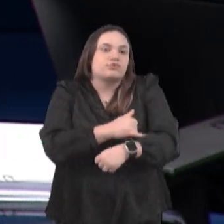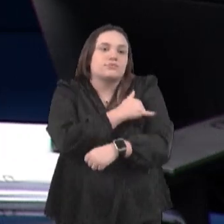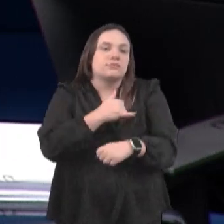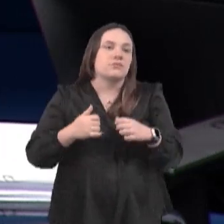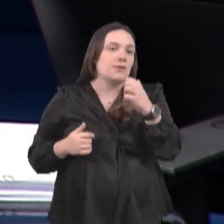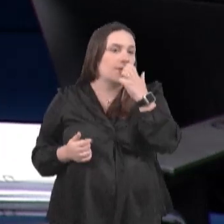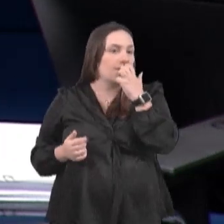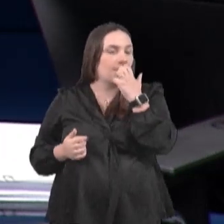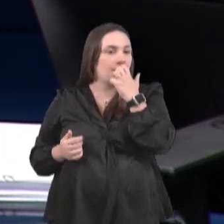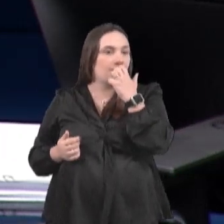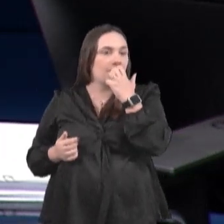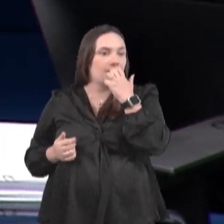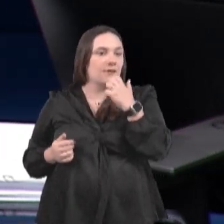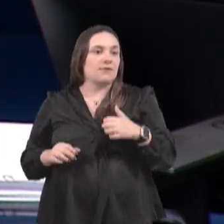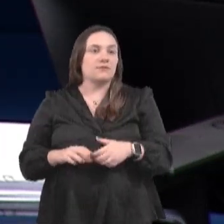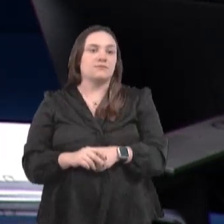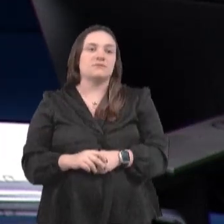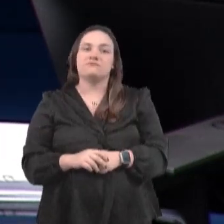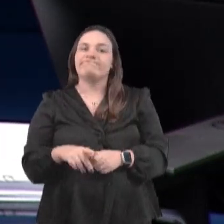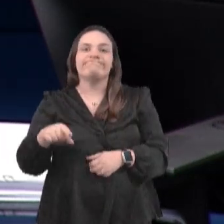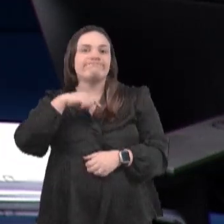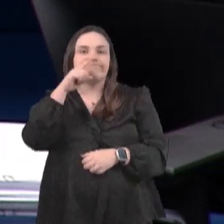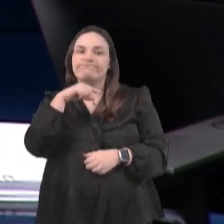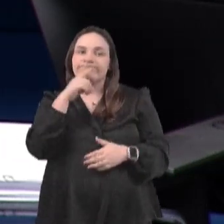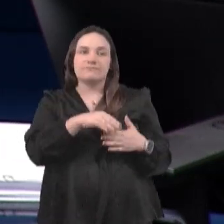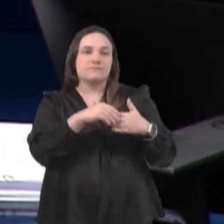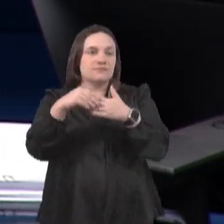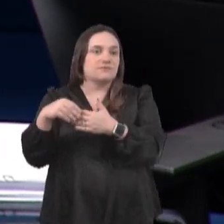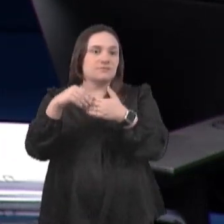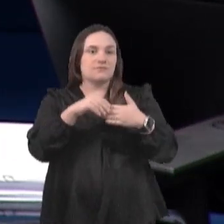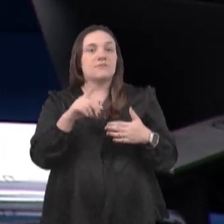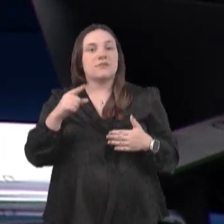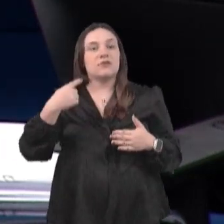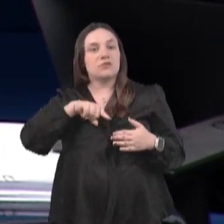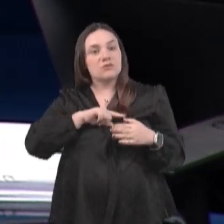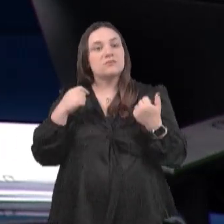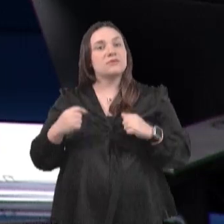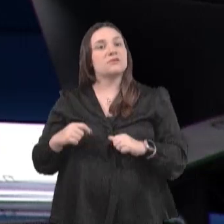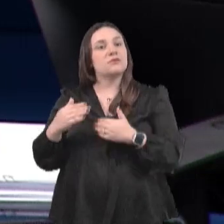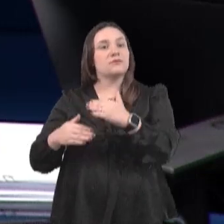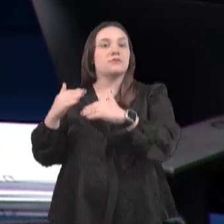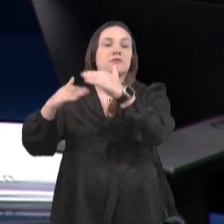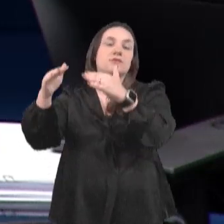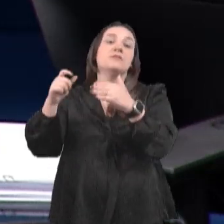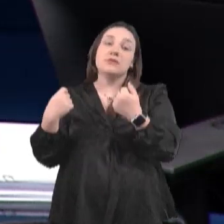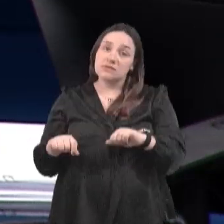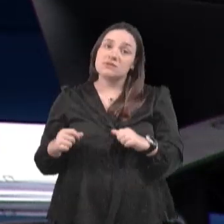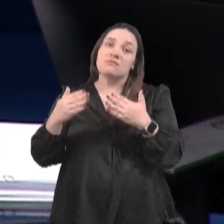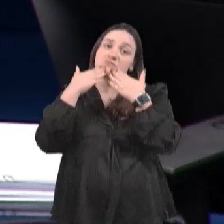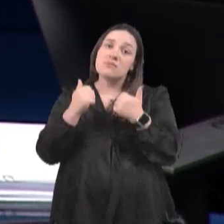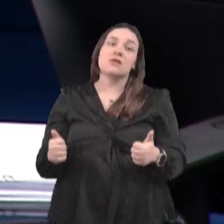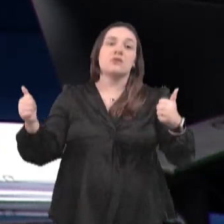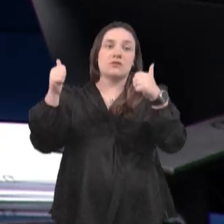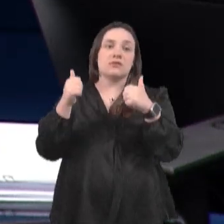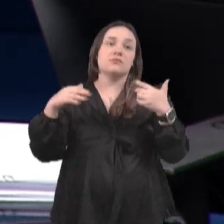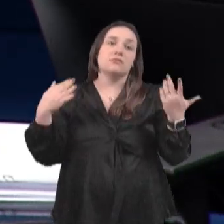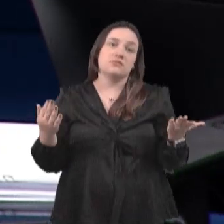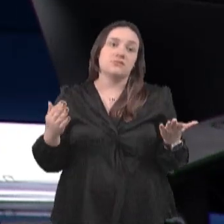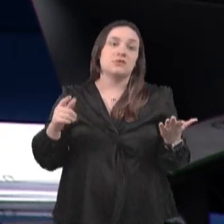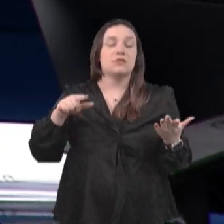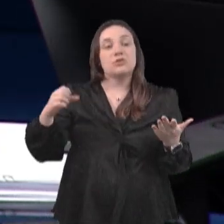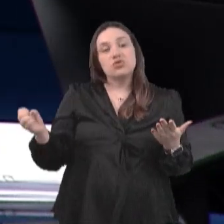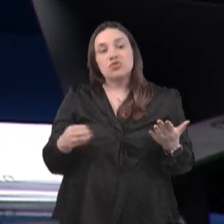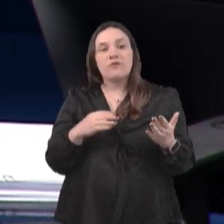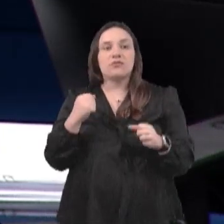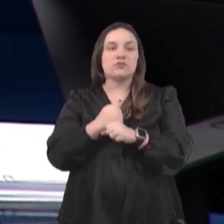uma pessoa grande, né? E a dificuldade. Então, acho que realmente a gente tem que avançar, né? Eu acho que é evoluir. E como são para